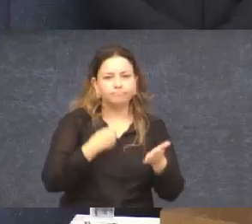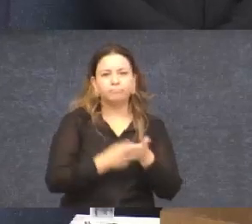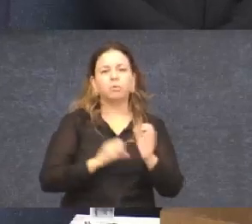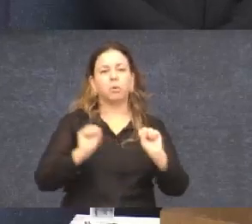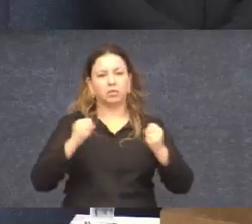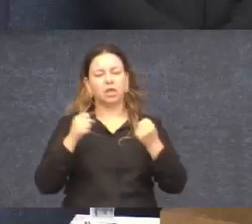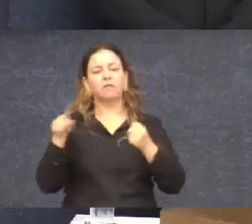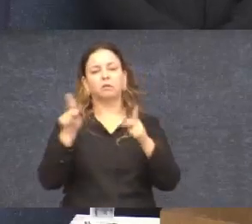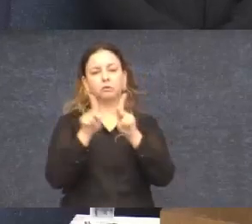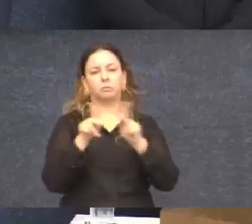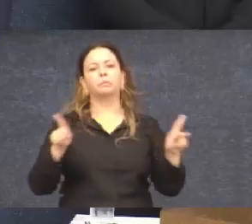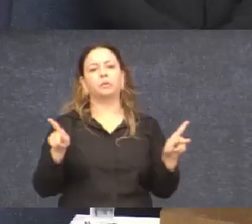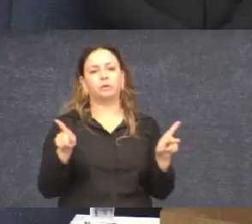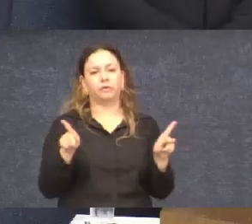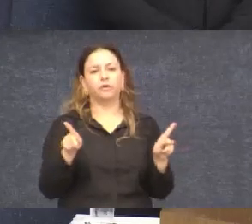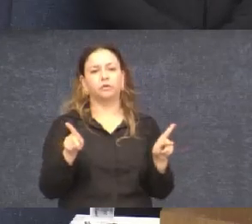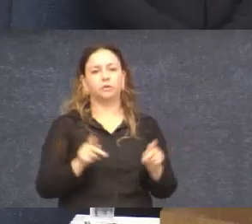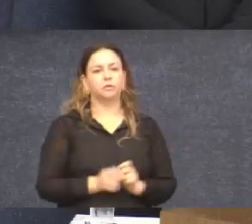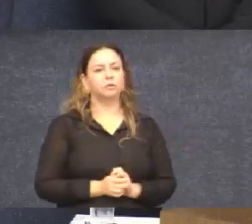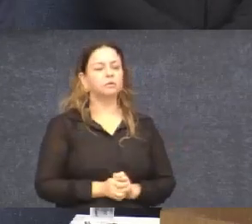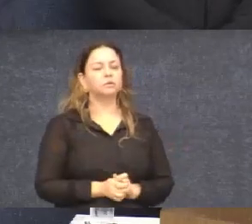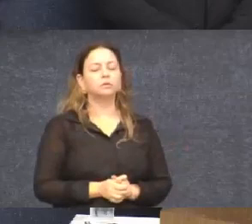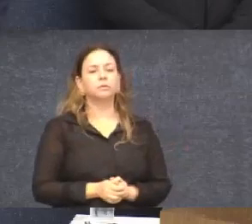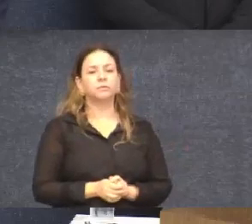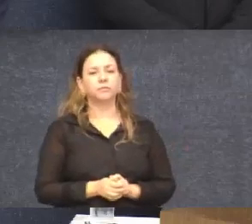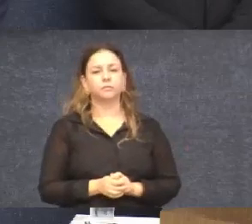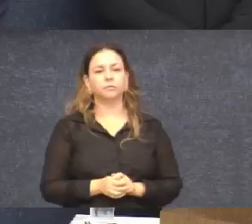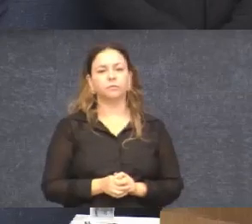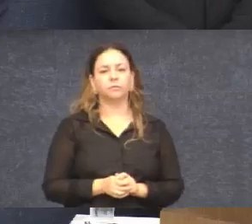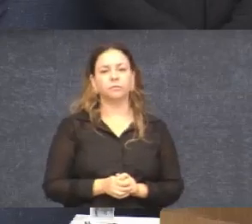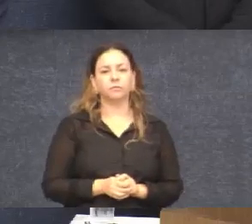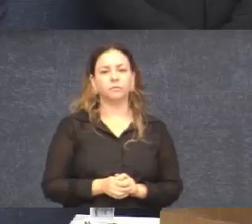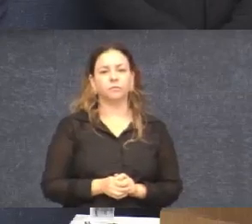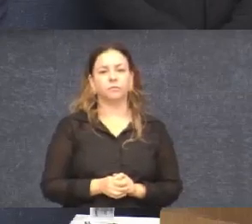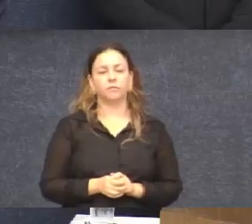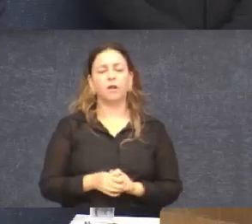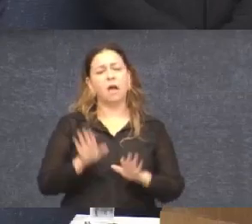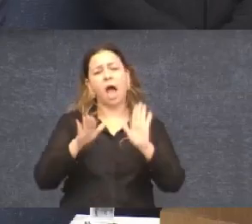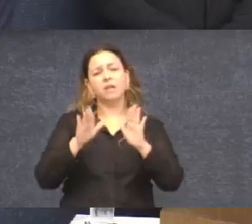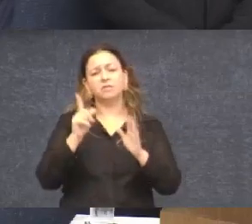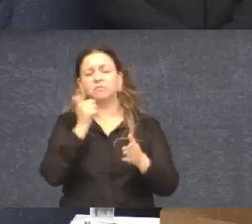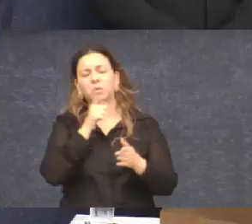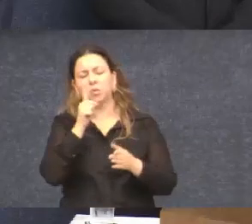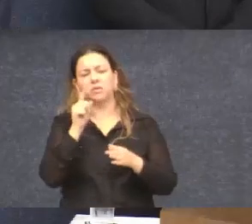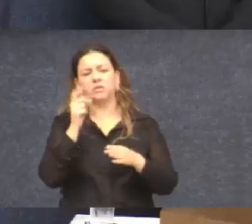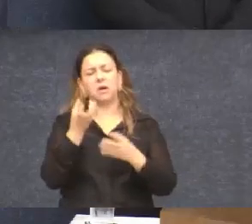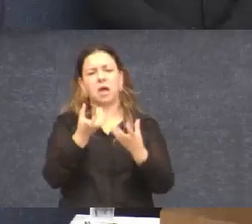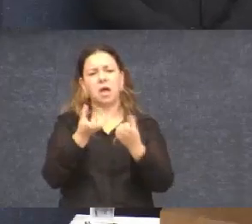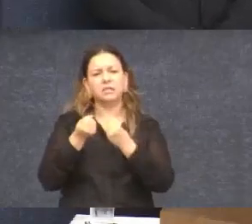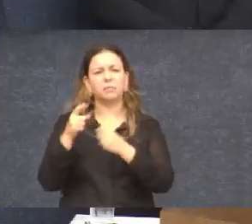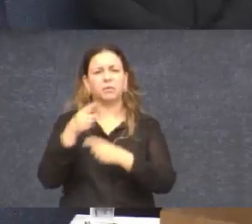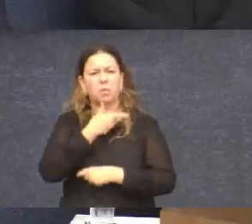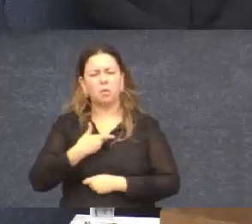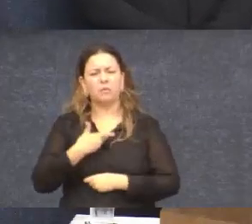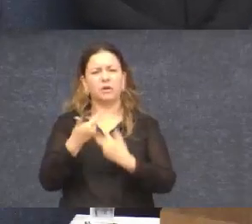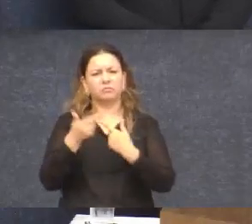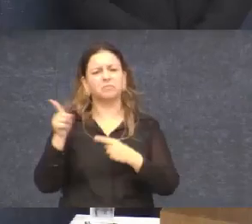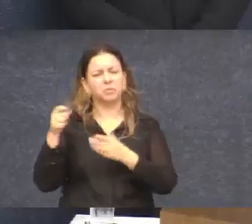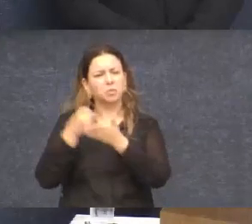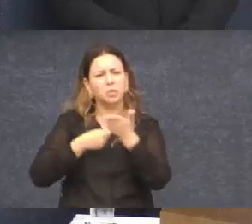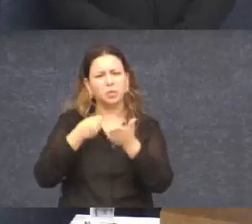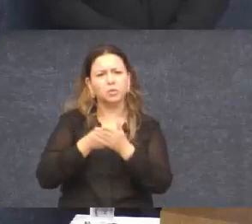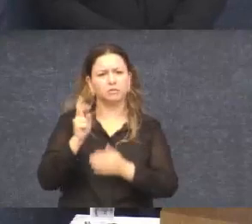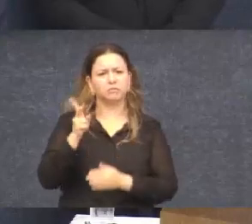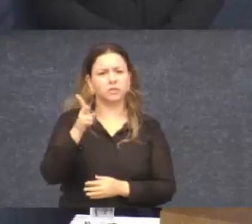por aqueles professores que ficaram doentes, que muitos nem conseguiram depois receber, que morreram. Né?